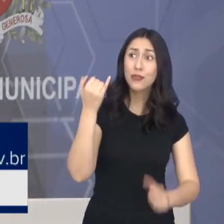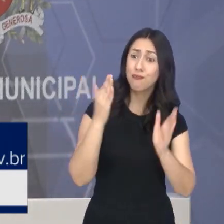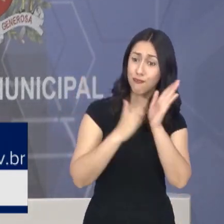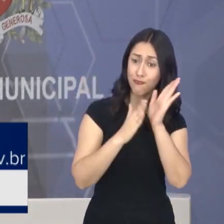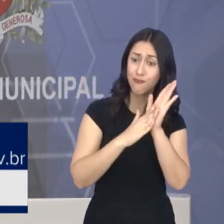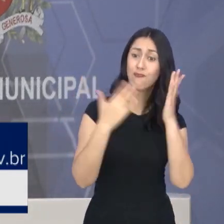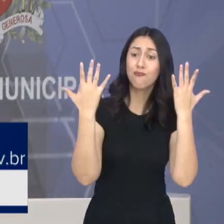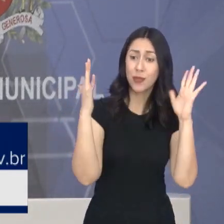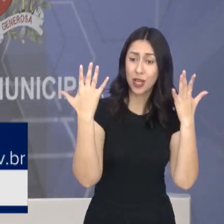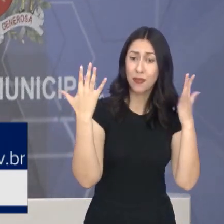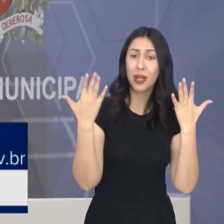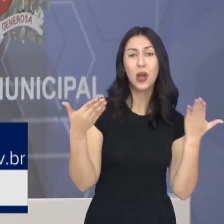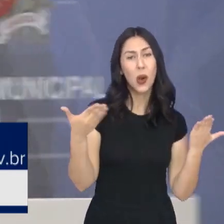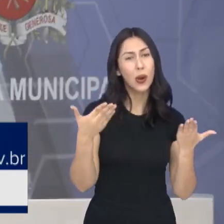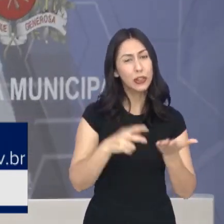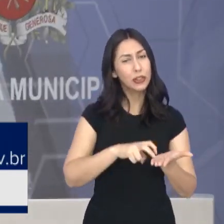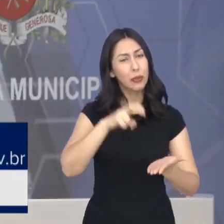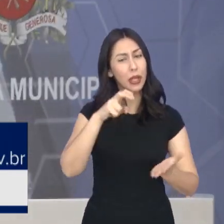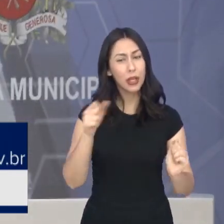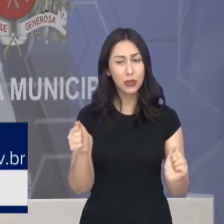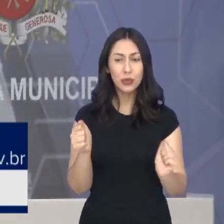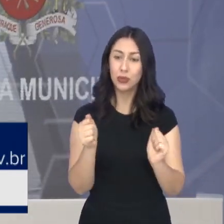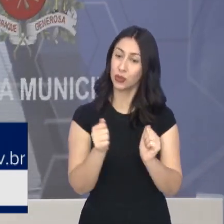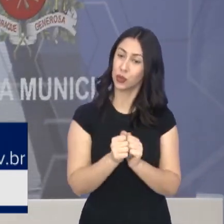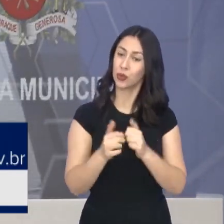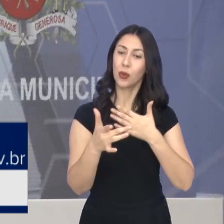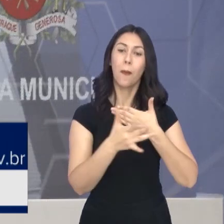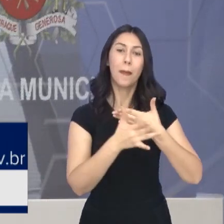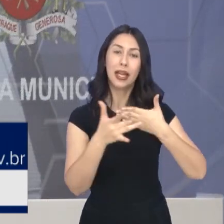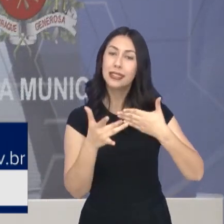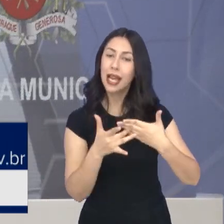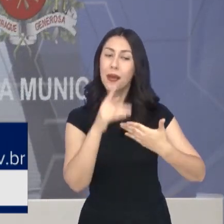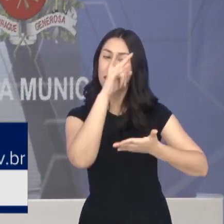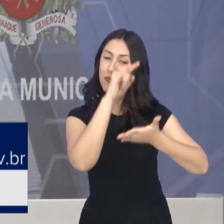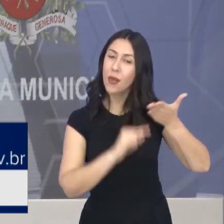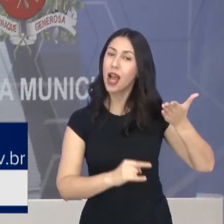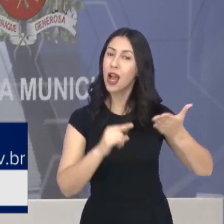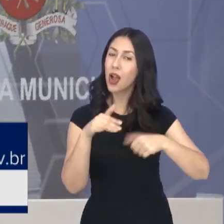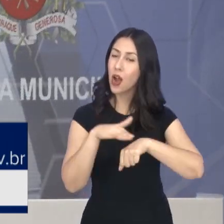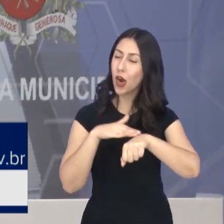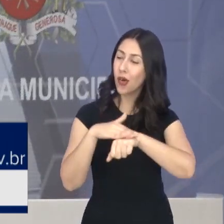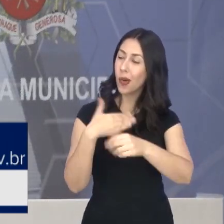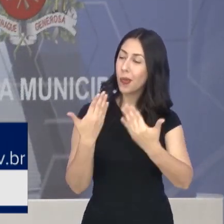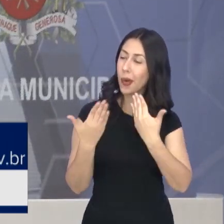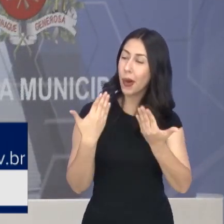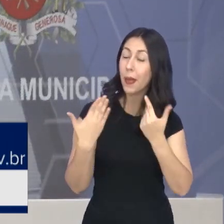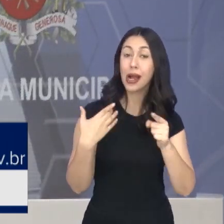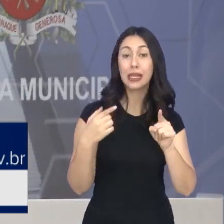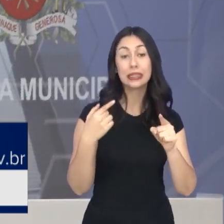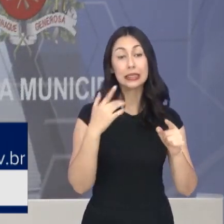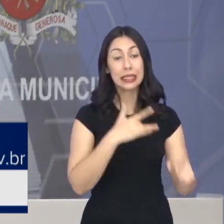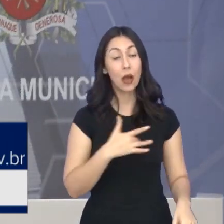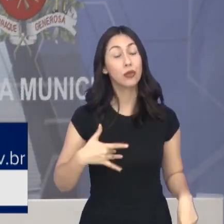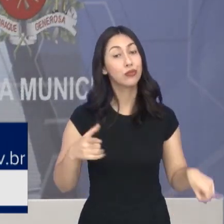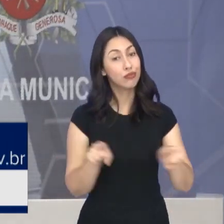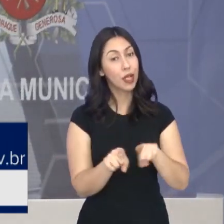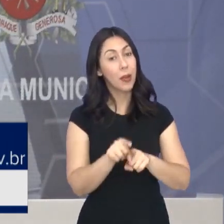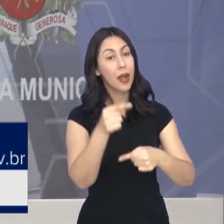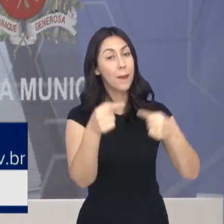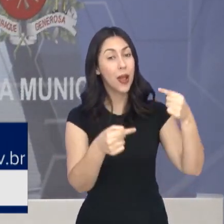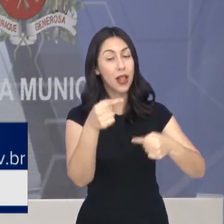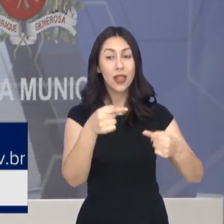estivemos juntos logo cedo para ver exames, né, falar um pouquinho de saúde, claro, né, e um pouco de política. Obrigado por